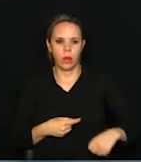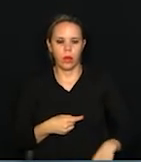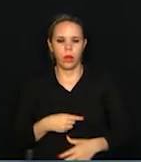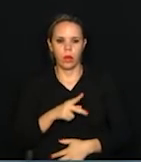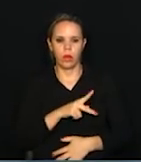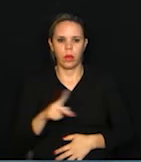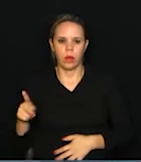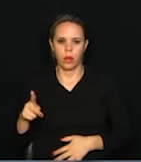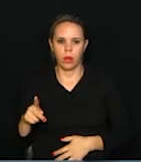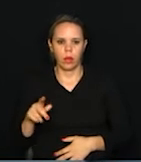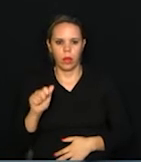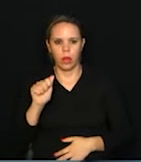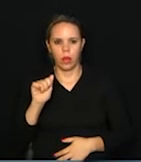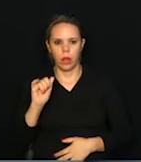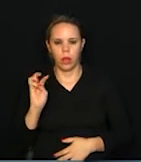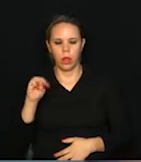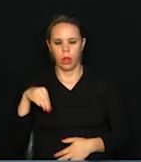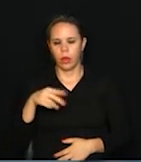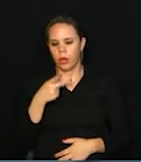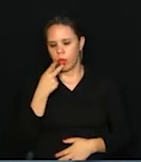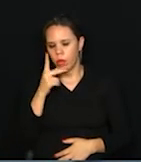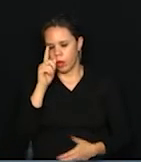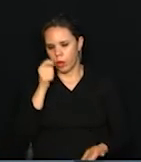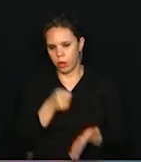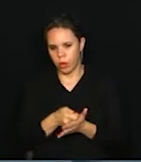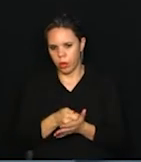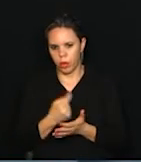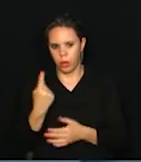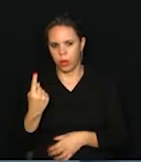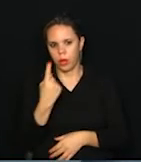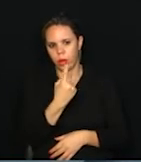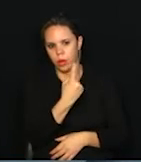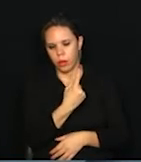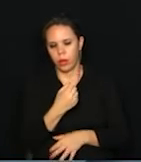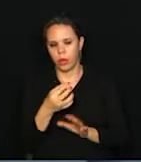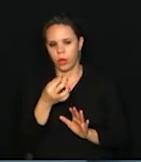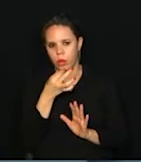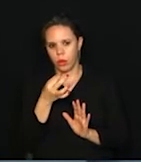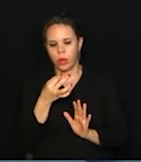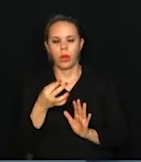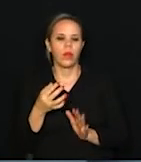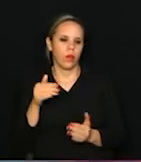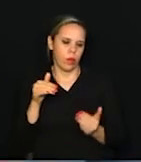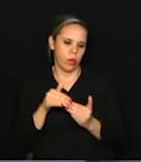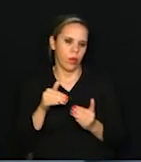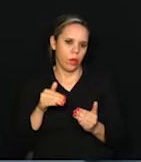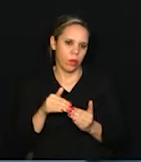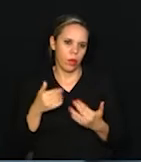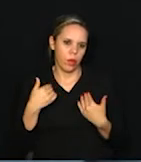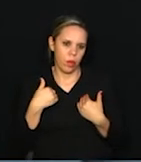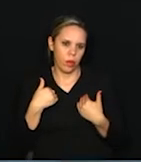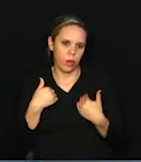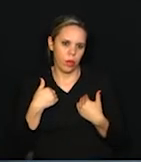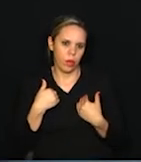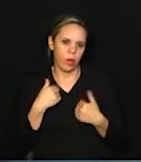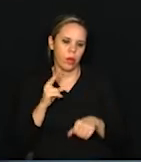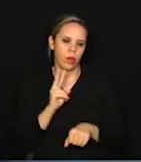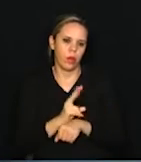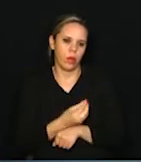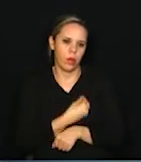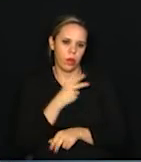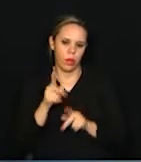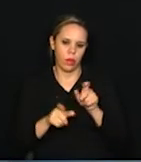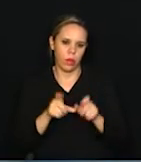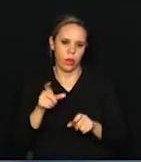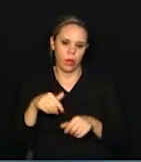presidente Ayrton disse que é uma decisão individual, eu concordo, não é? Eu prezo pela minha vida, pela vida das pessoas